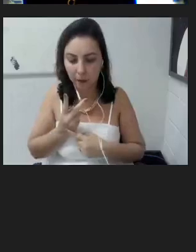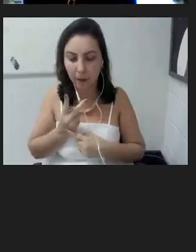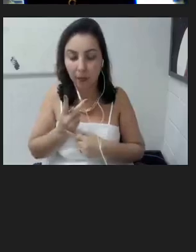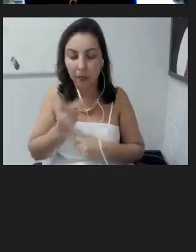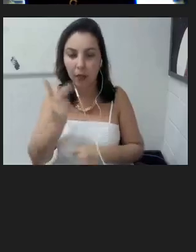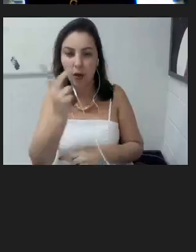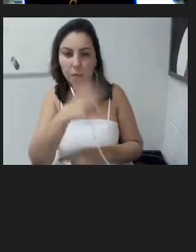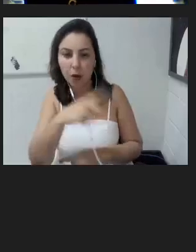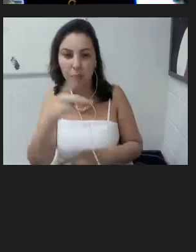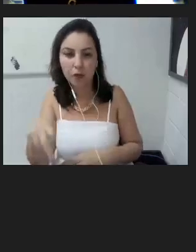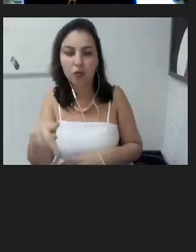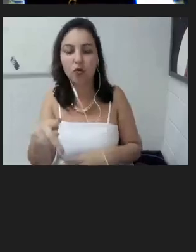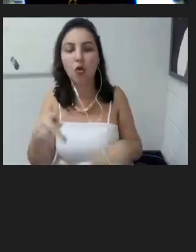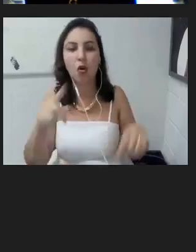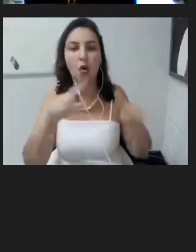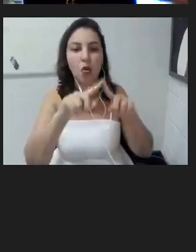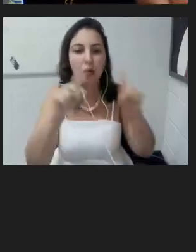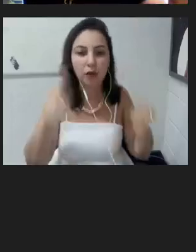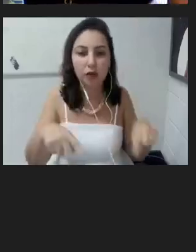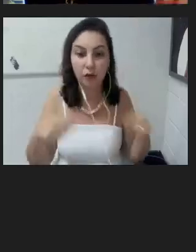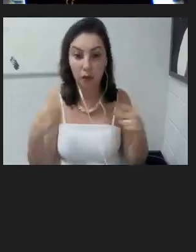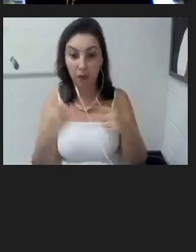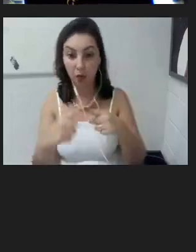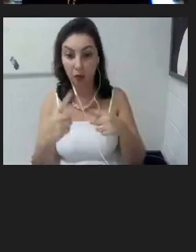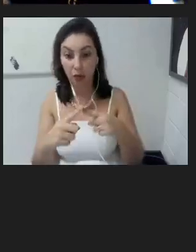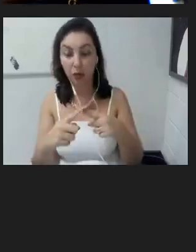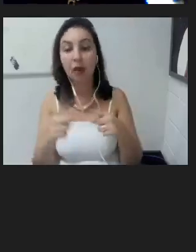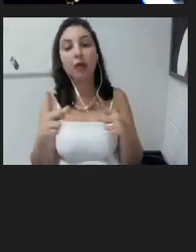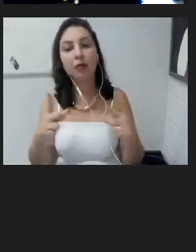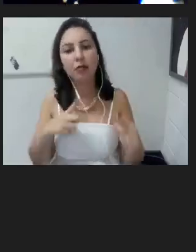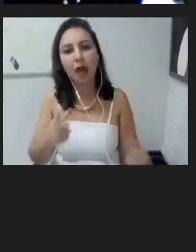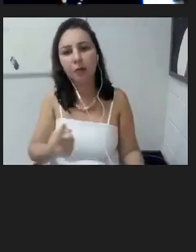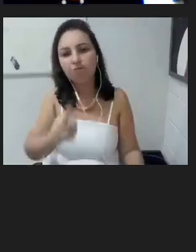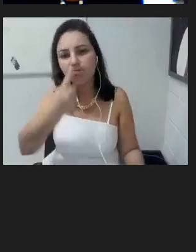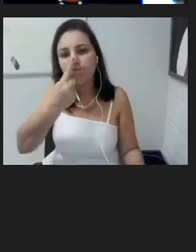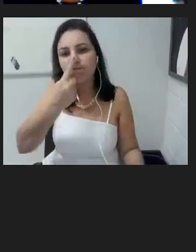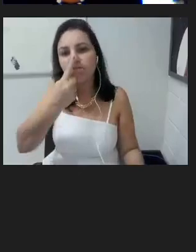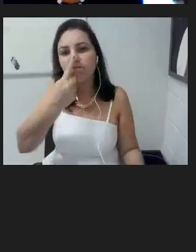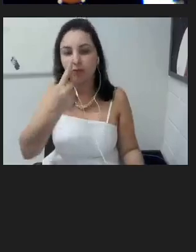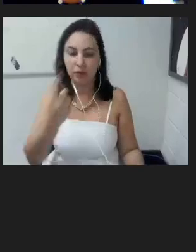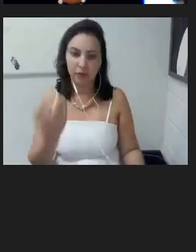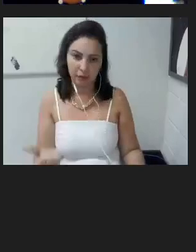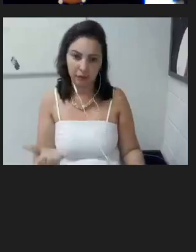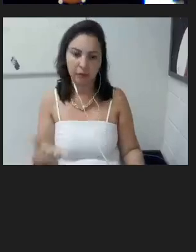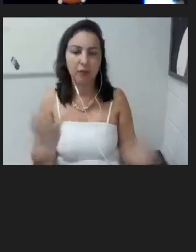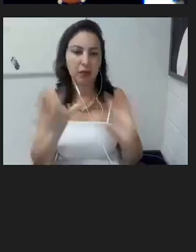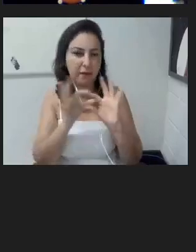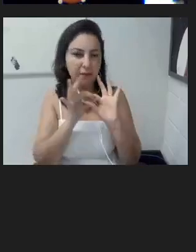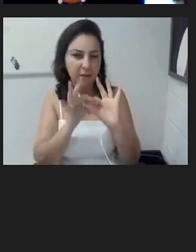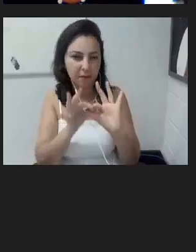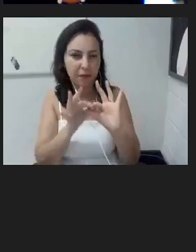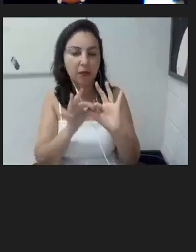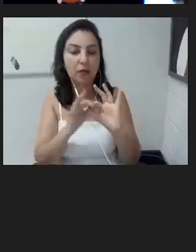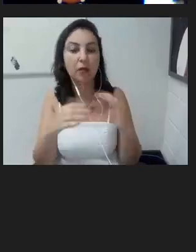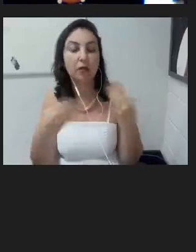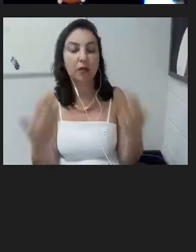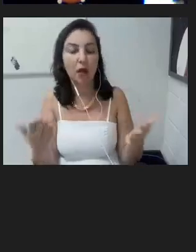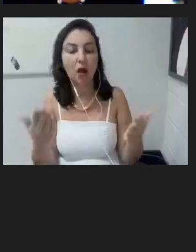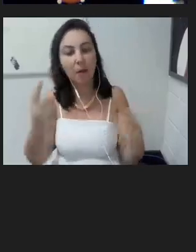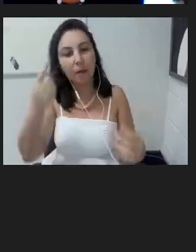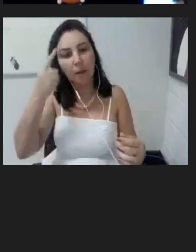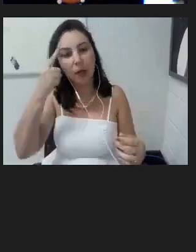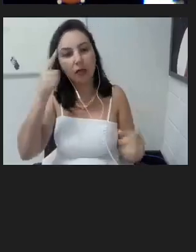professor, por um colaborador, é porque tem um vínculo ali, né? Então eu fico pensando, né? É sempre um desafio para a